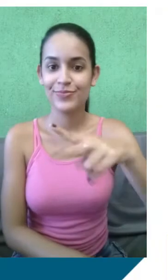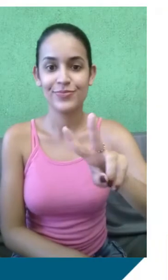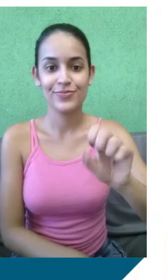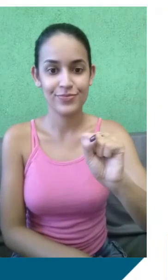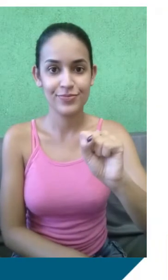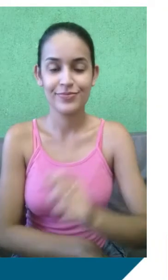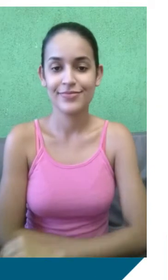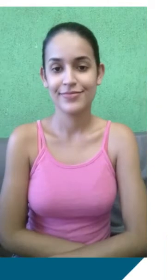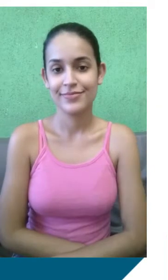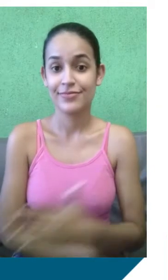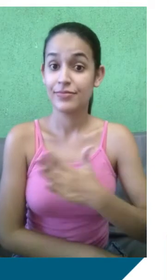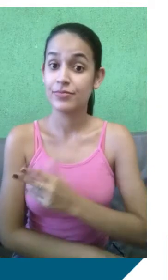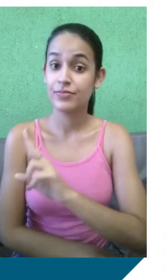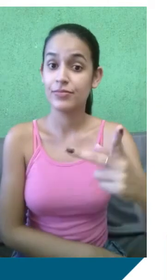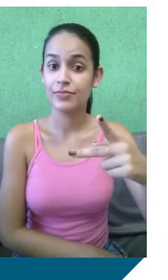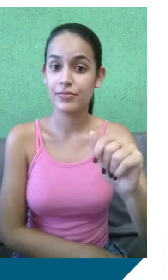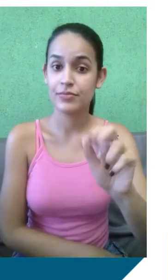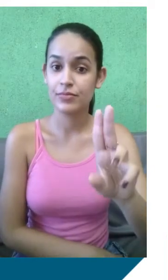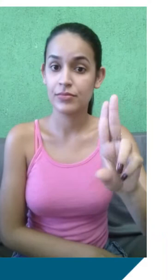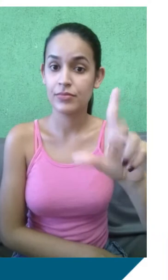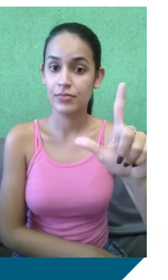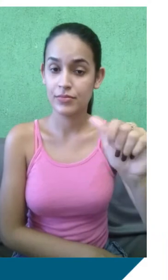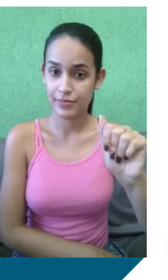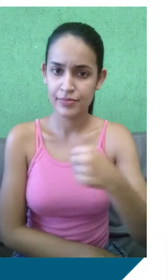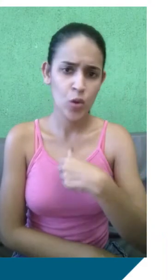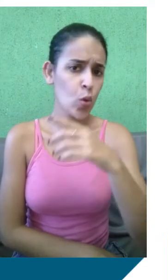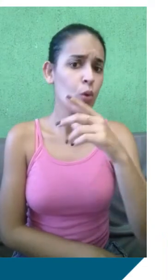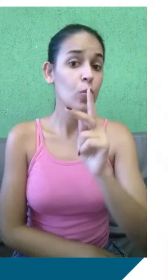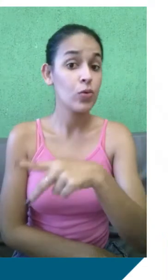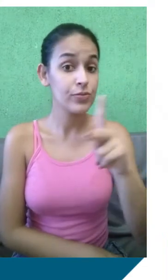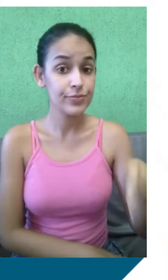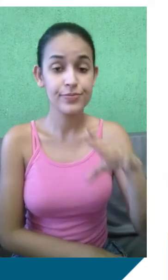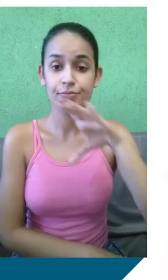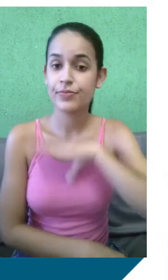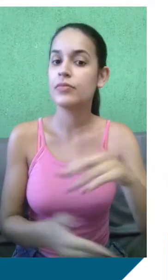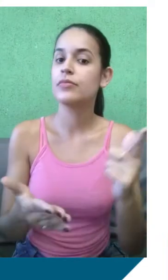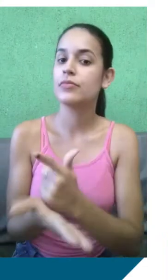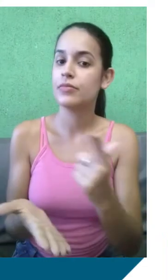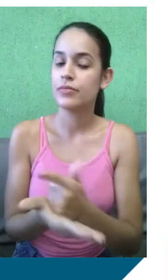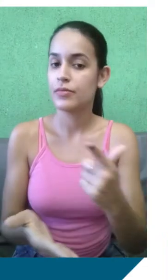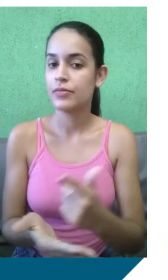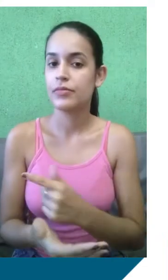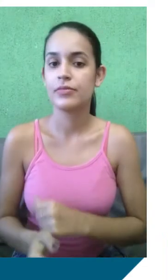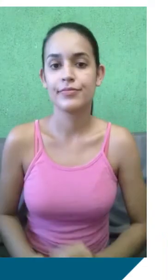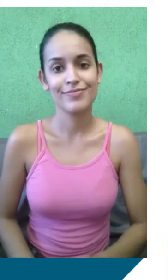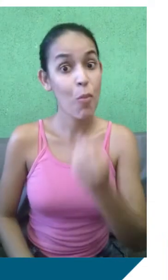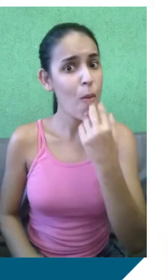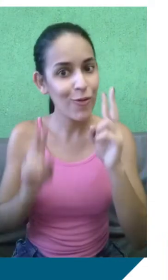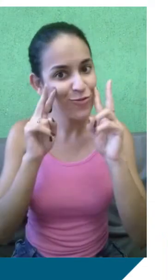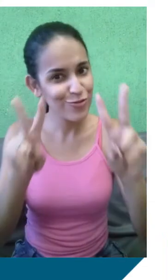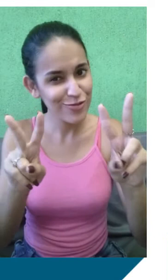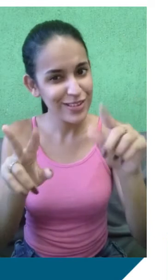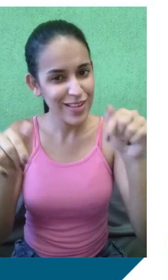Olá, querido aluno e aluna do Pré-Vestibular Social. Meu nome é Paula, sou mediadora de Língua Portuguesa e Literatura dos polos de